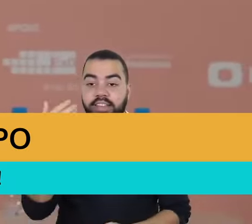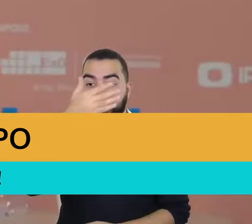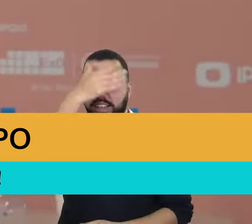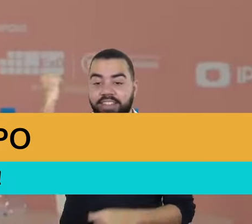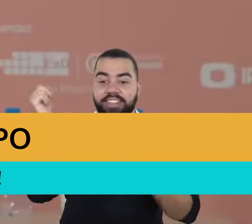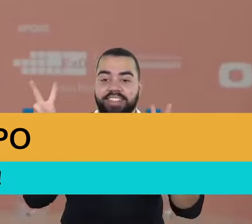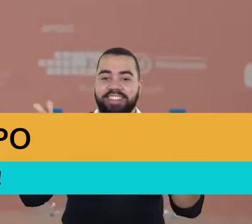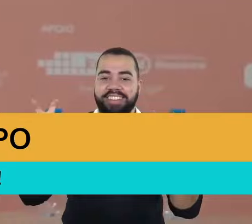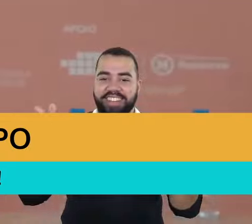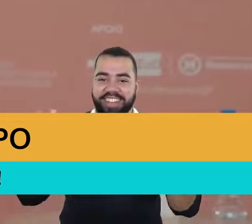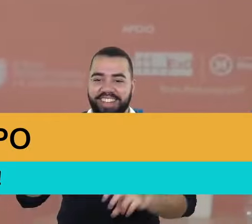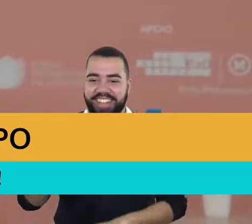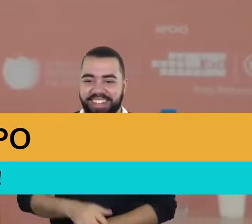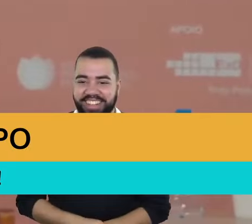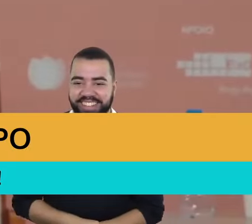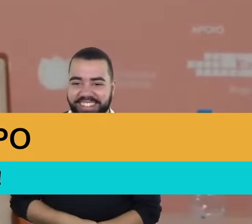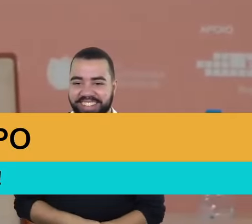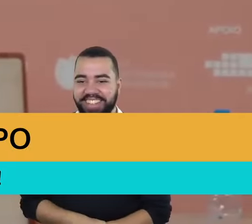forte.